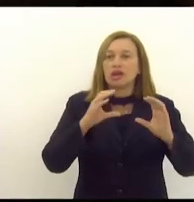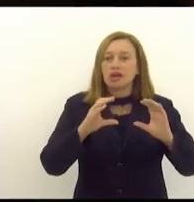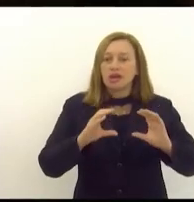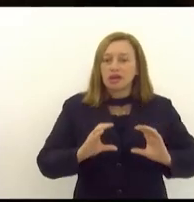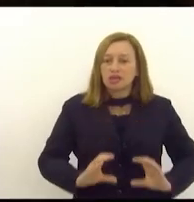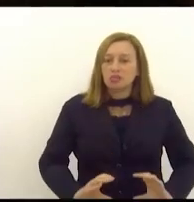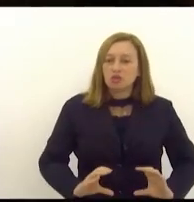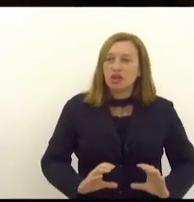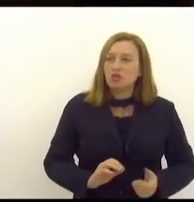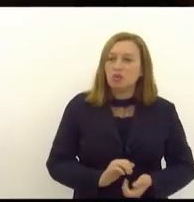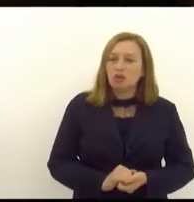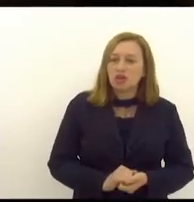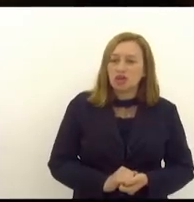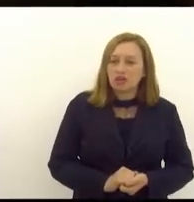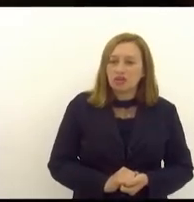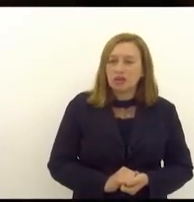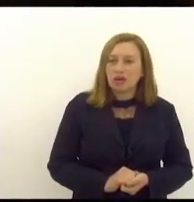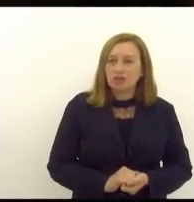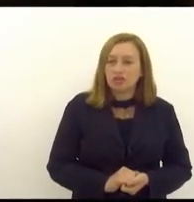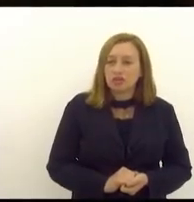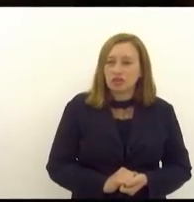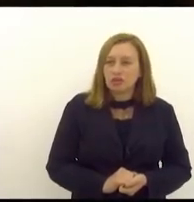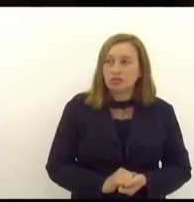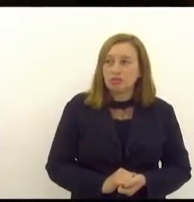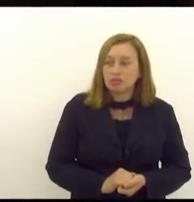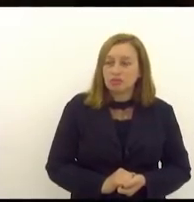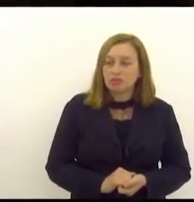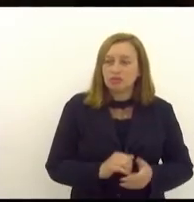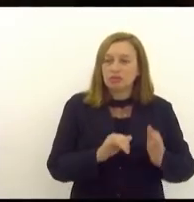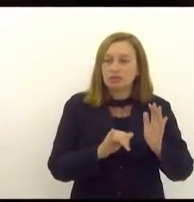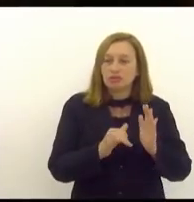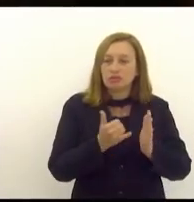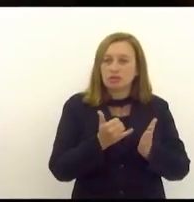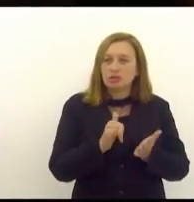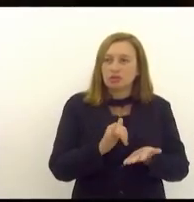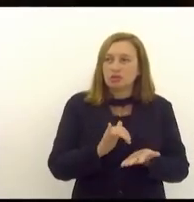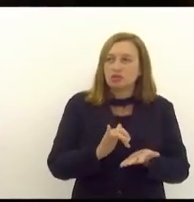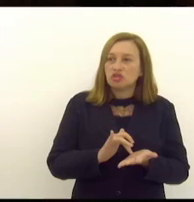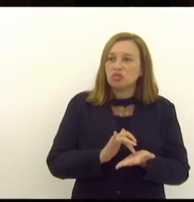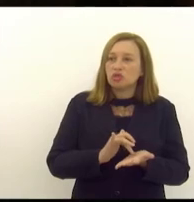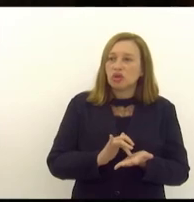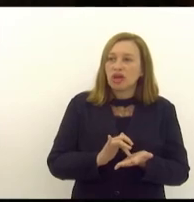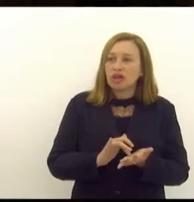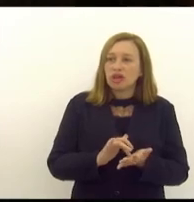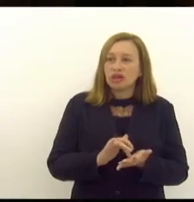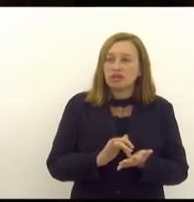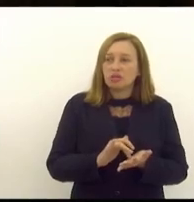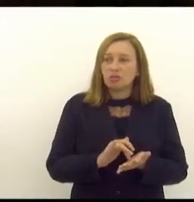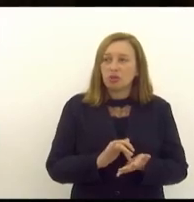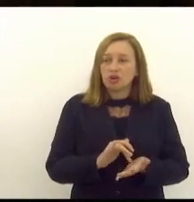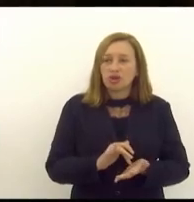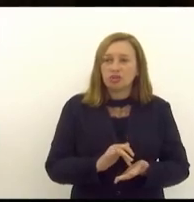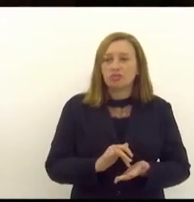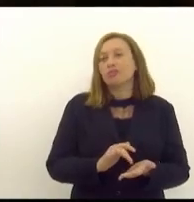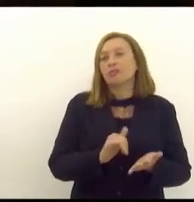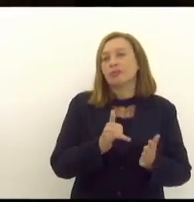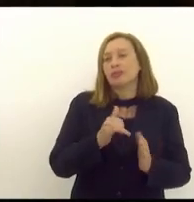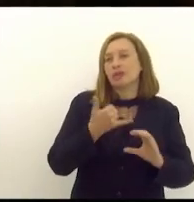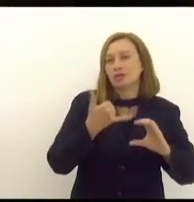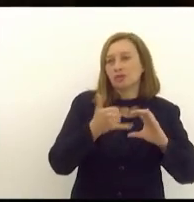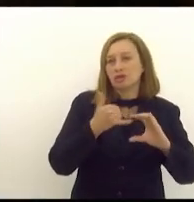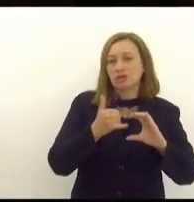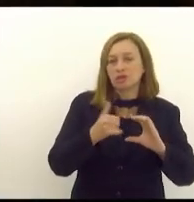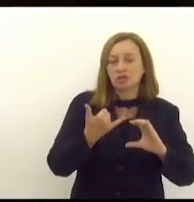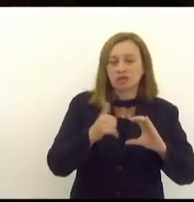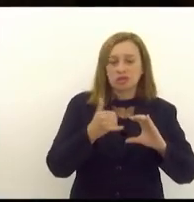Janeiro um contato de WhatsApp onde vocês verem uma covardia sendo